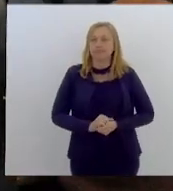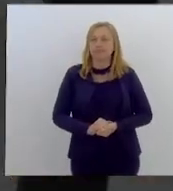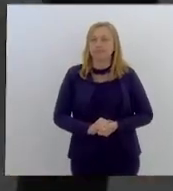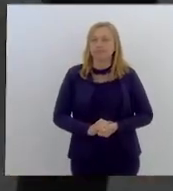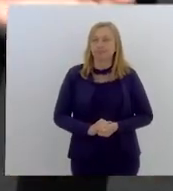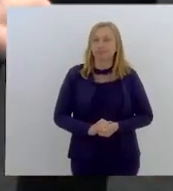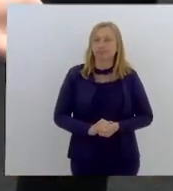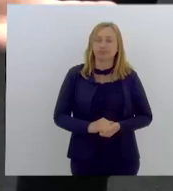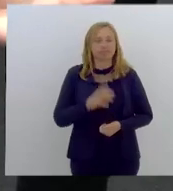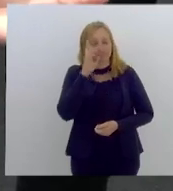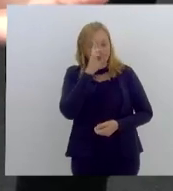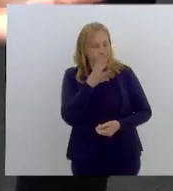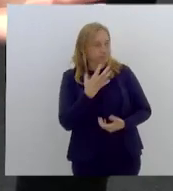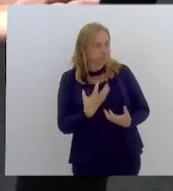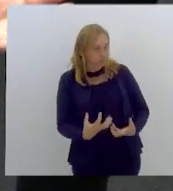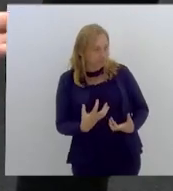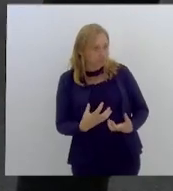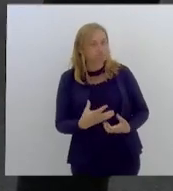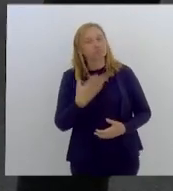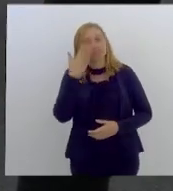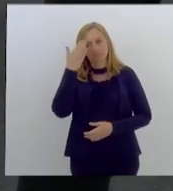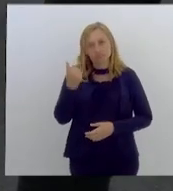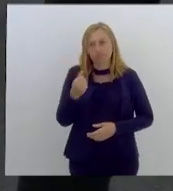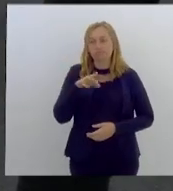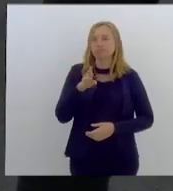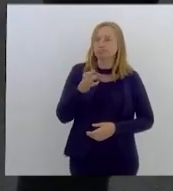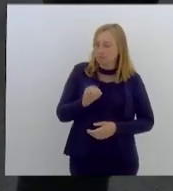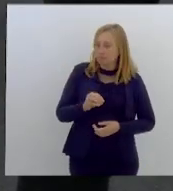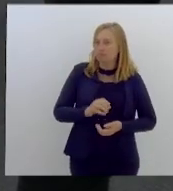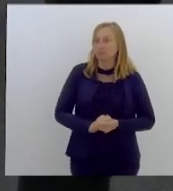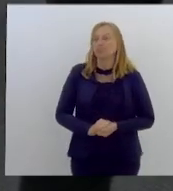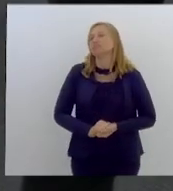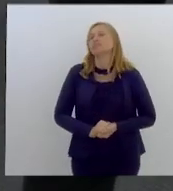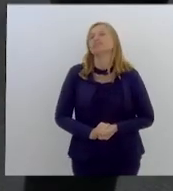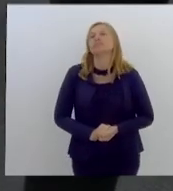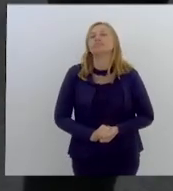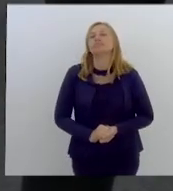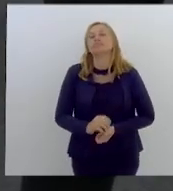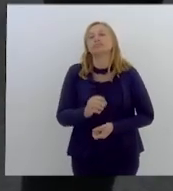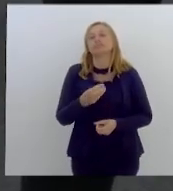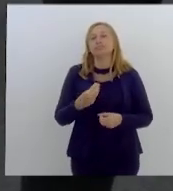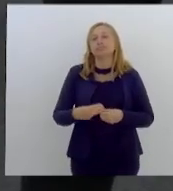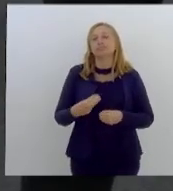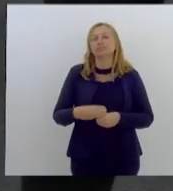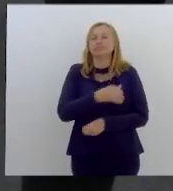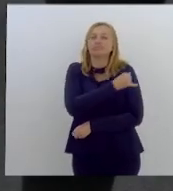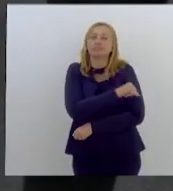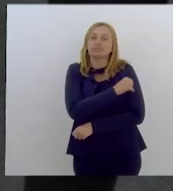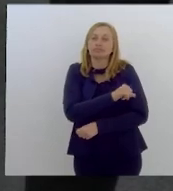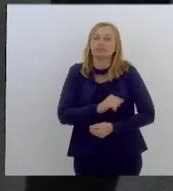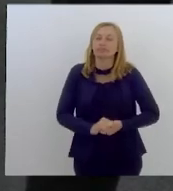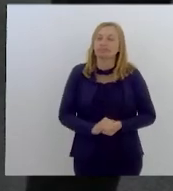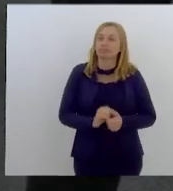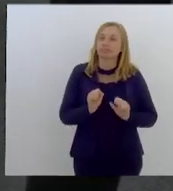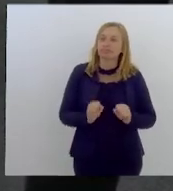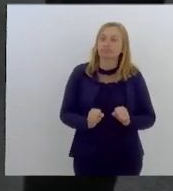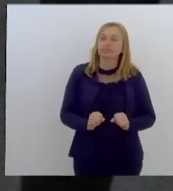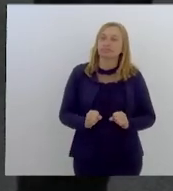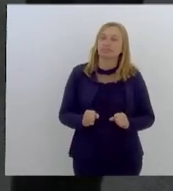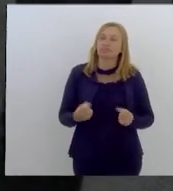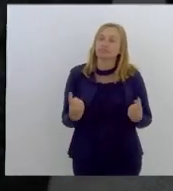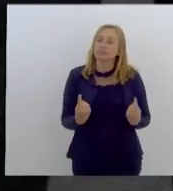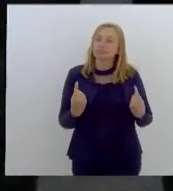Vossa Excelência está cansado de saber, Bruno, enquanto isso, os municípios do Rio de Janeiro, que poderiam